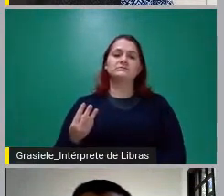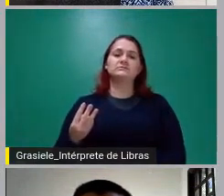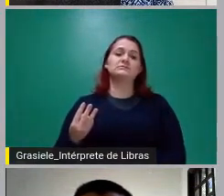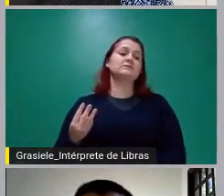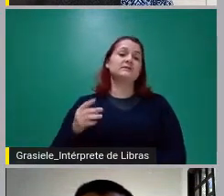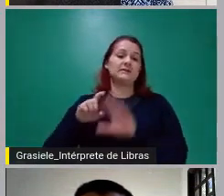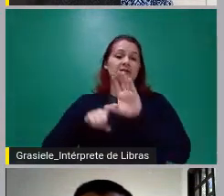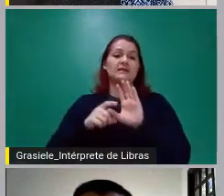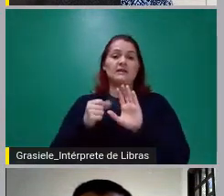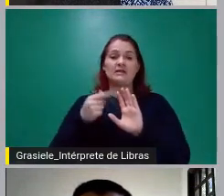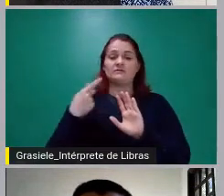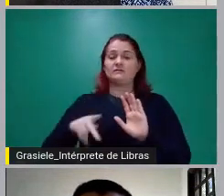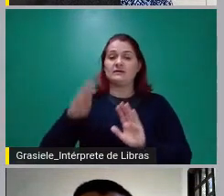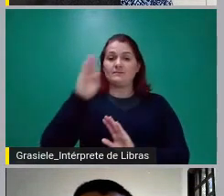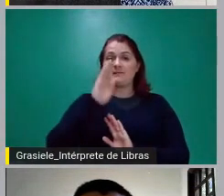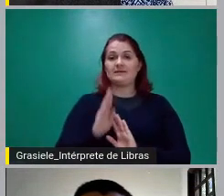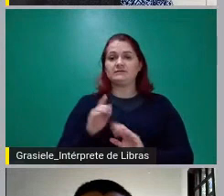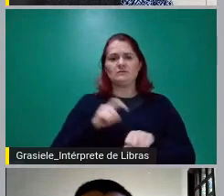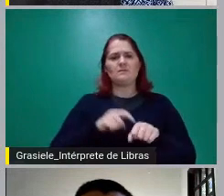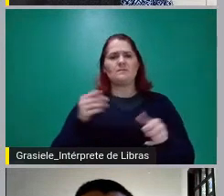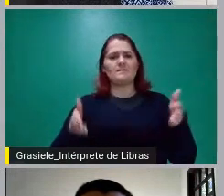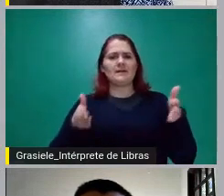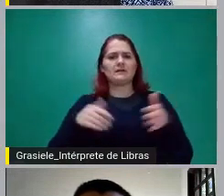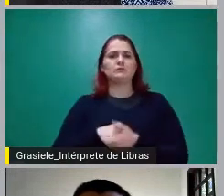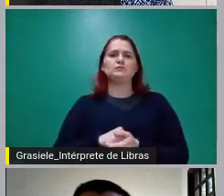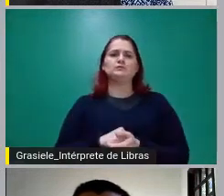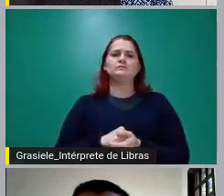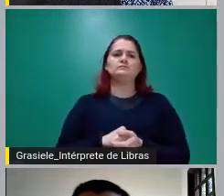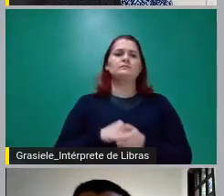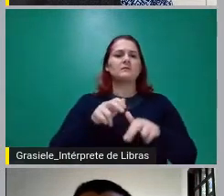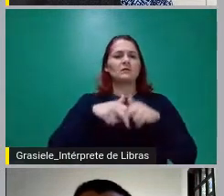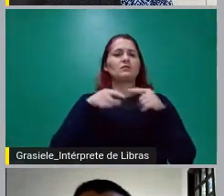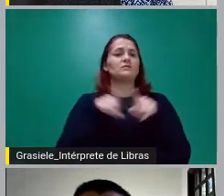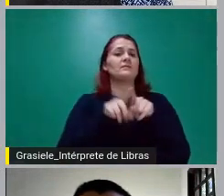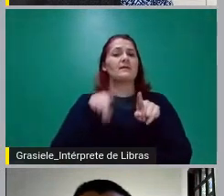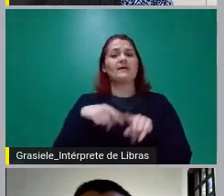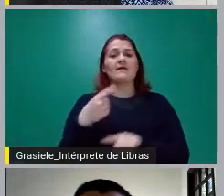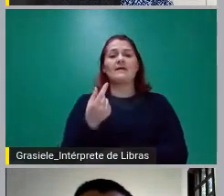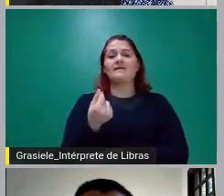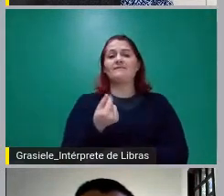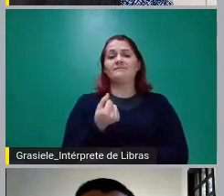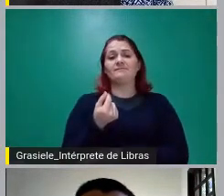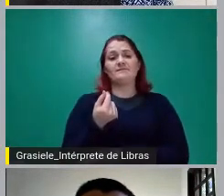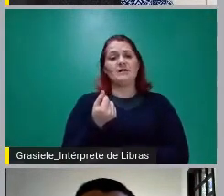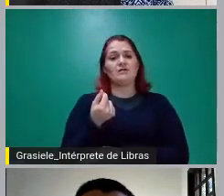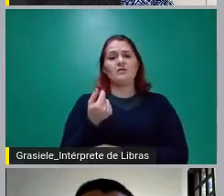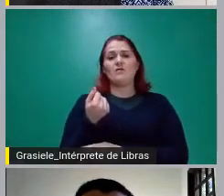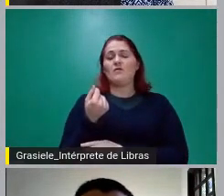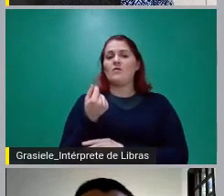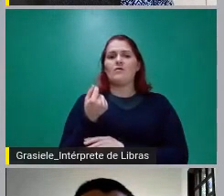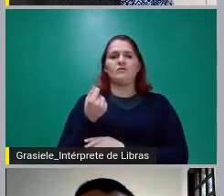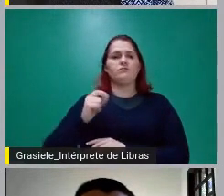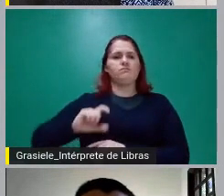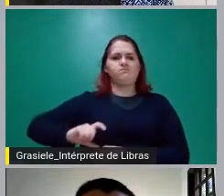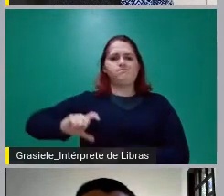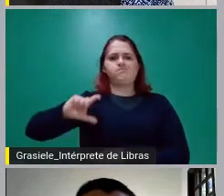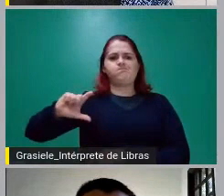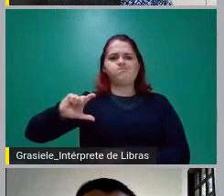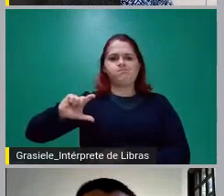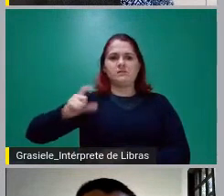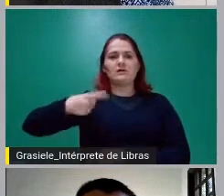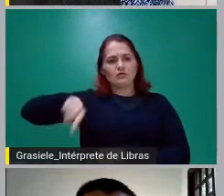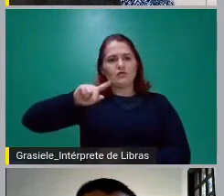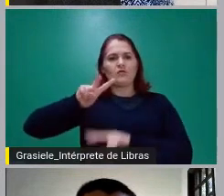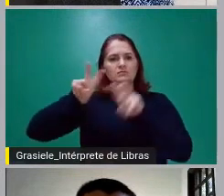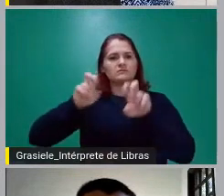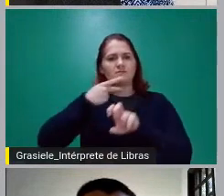da dívida externa brasileira na época. Então, são montantes muito vultuosos dos quais a gente está tratando. E qual que é a responsabilidade